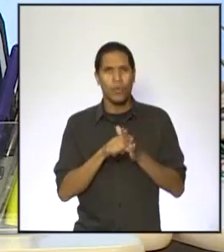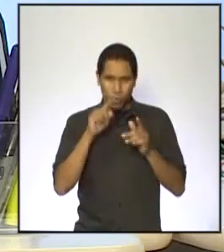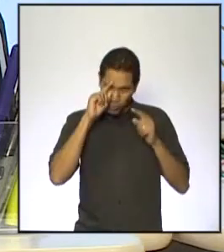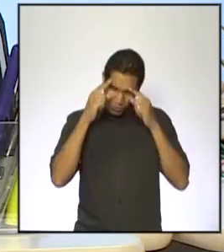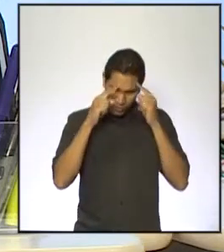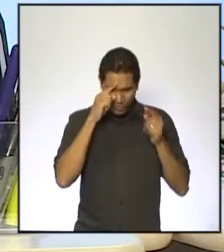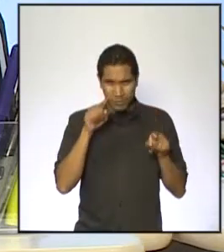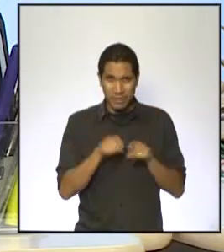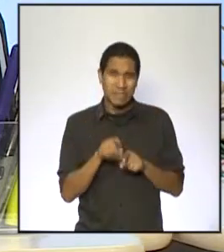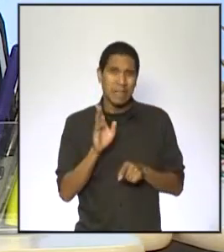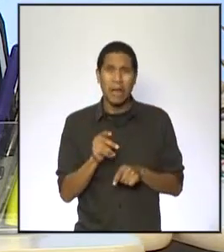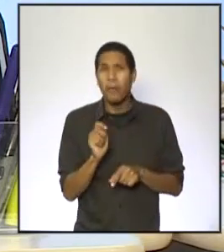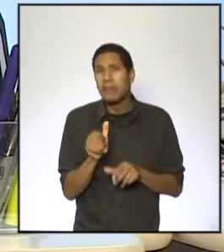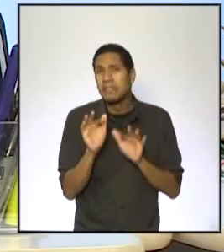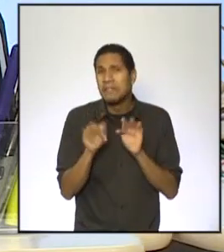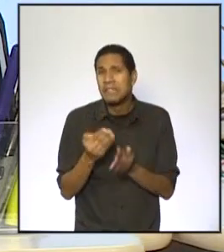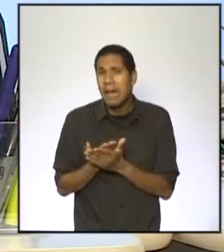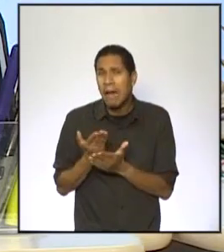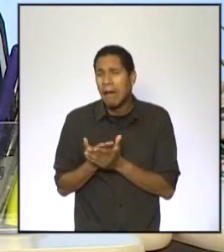mais triste.